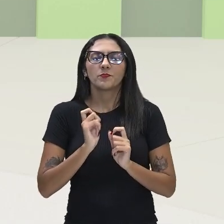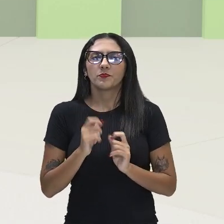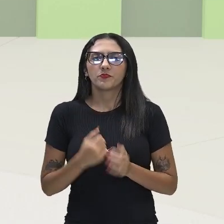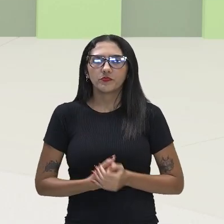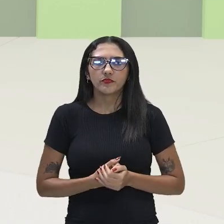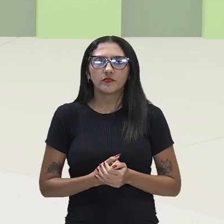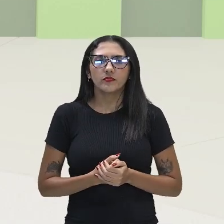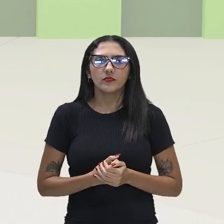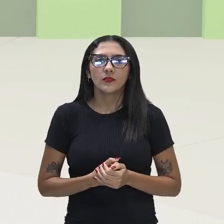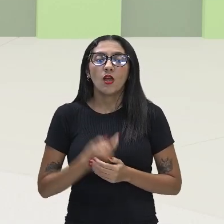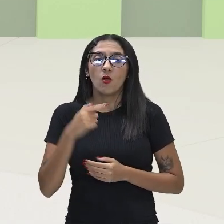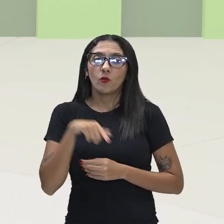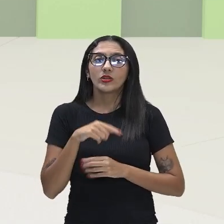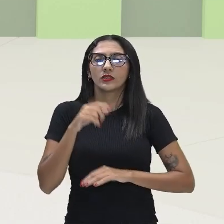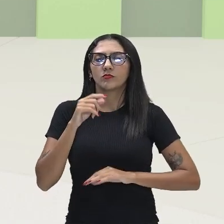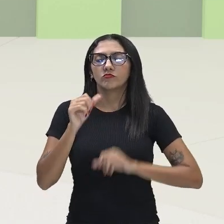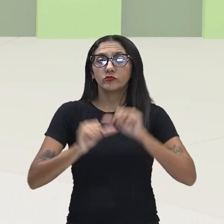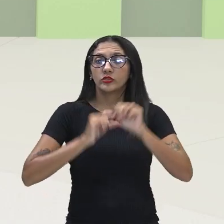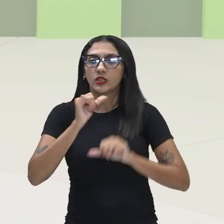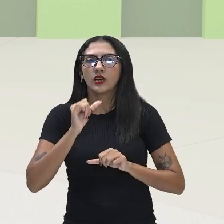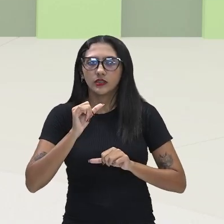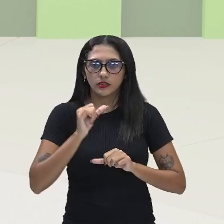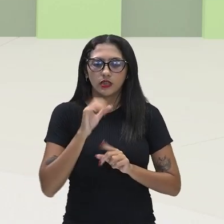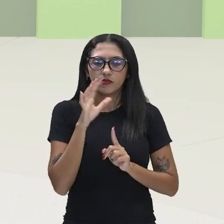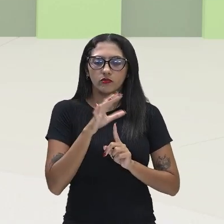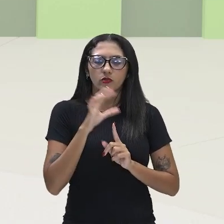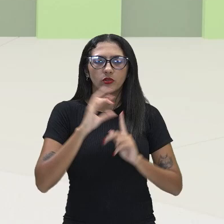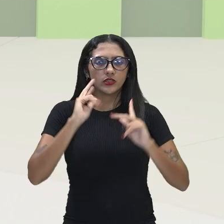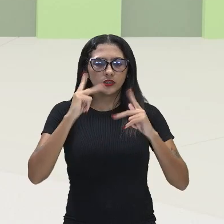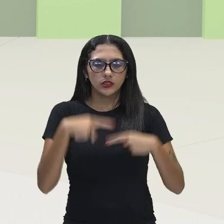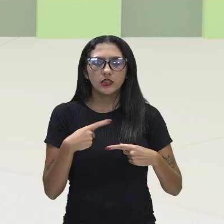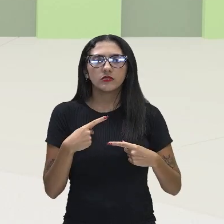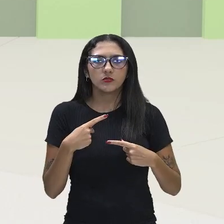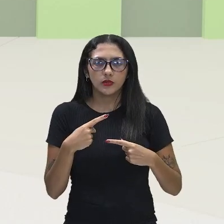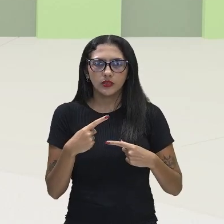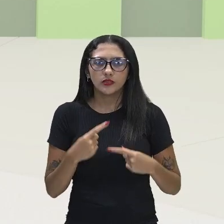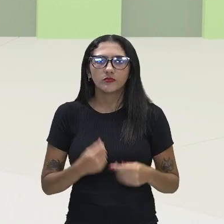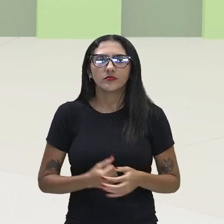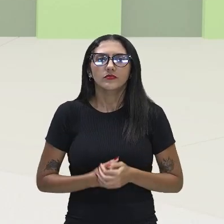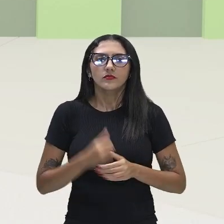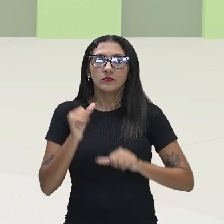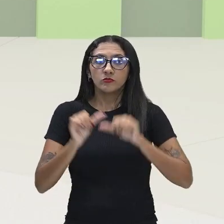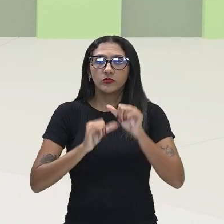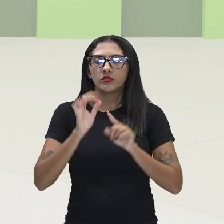estufa que está saindo da normalidade e alterando, né, esses